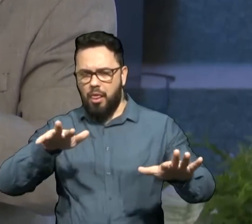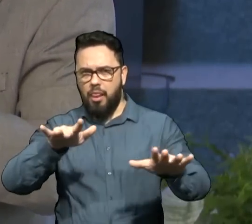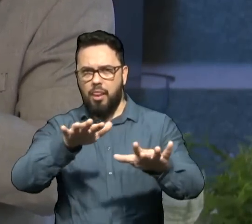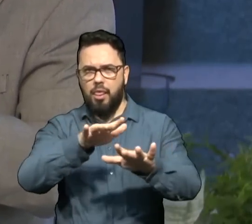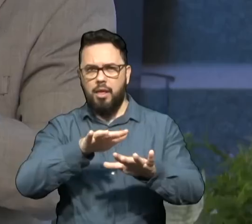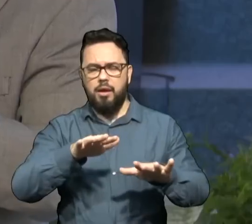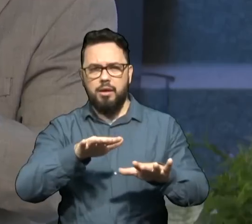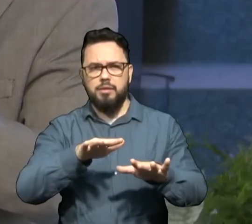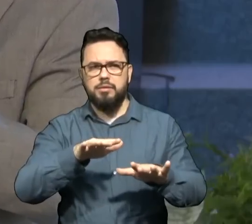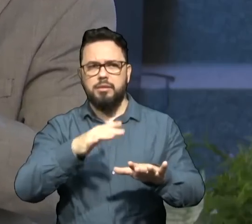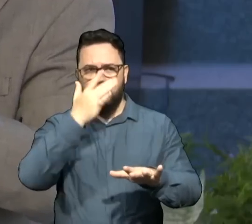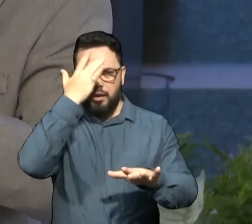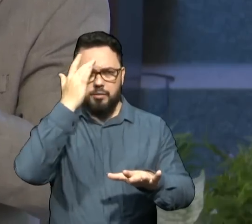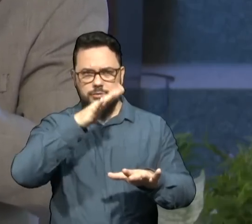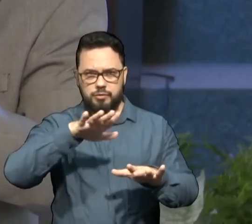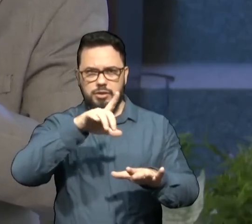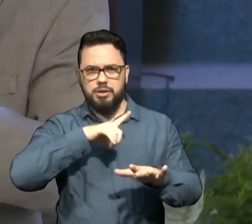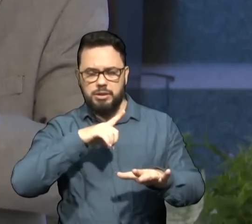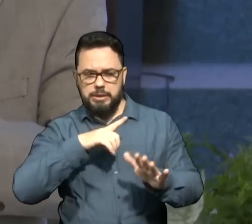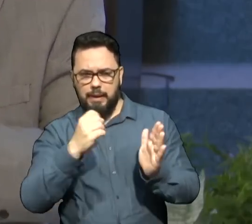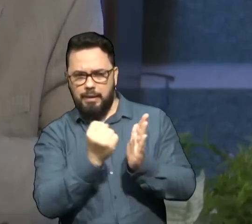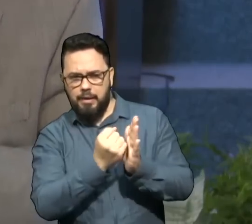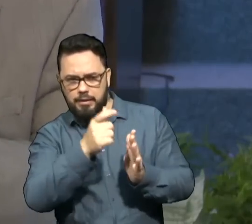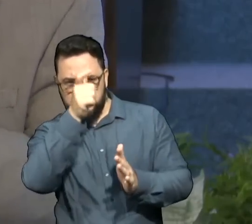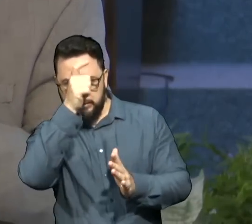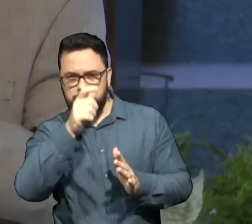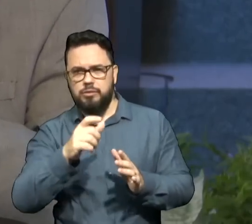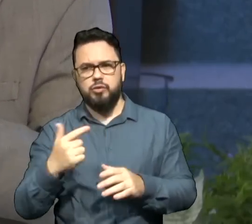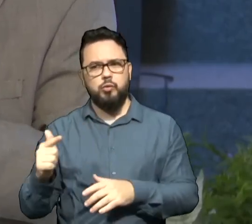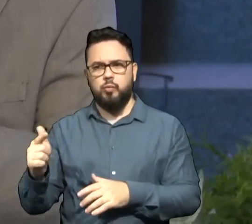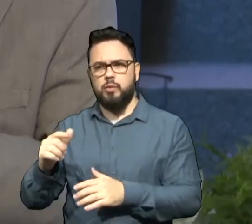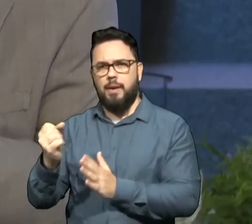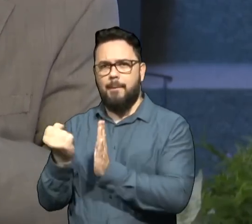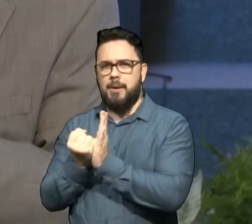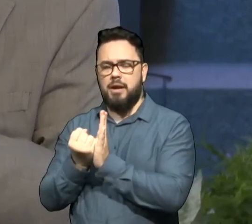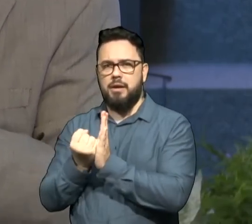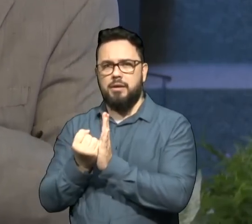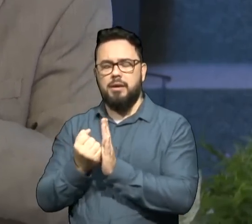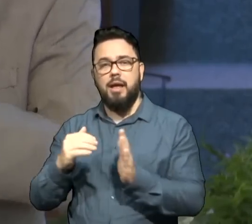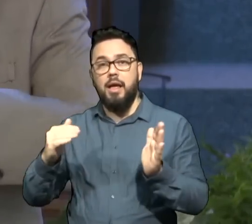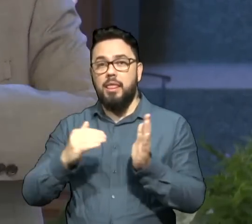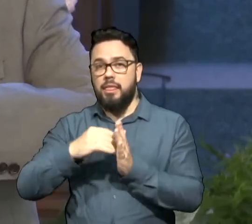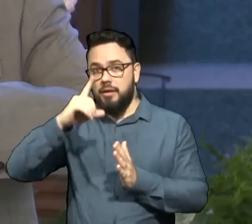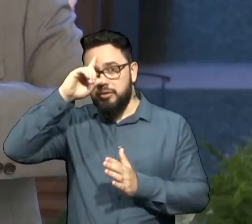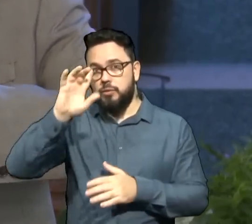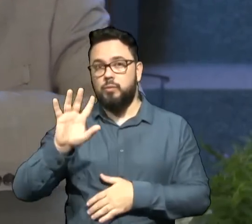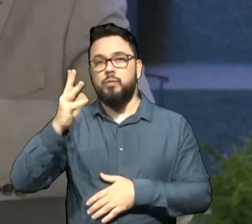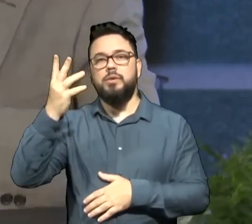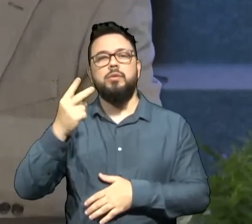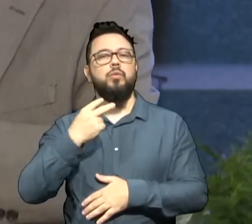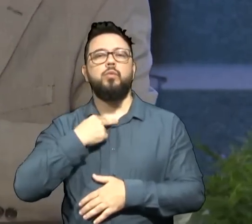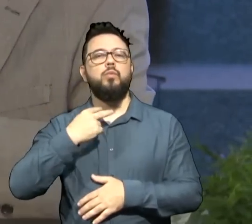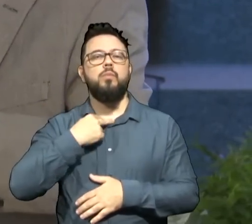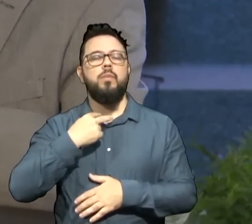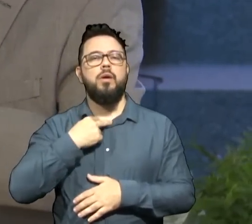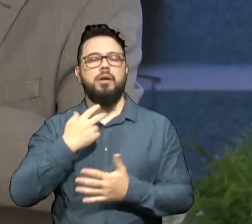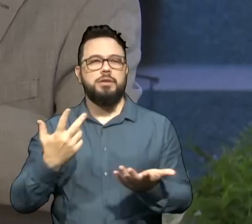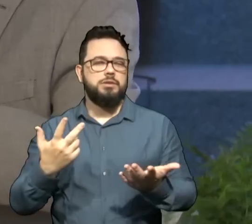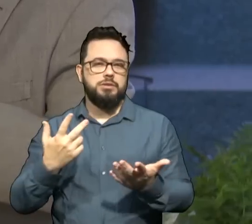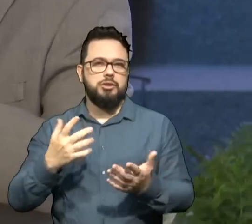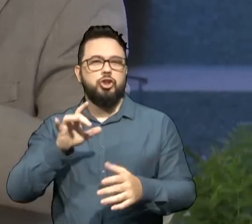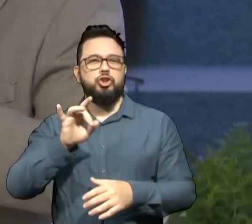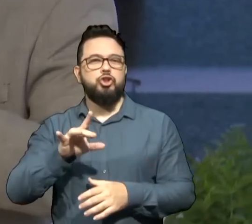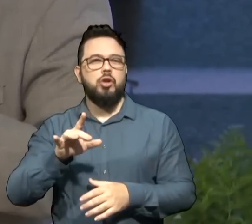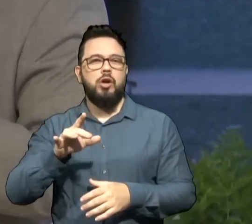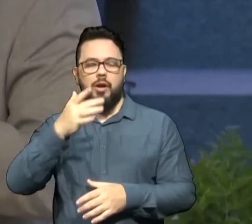TM a marca da besta que não tem a marca da besta até que esse dia chegue nós não podemos arvorar teologicamente que apenas